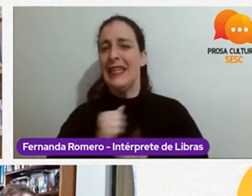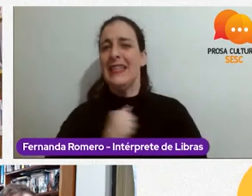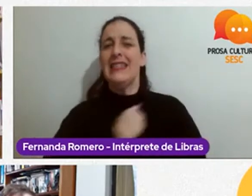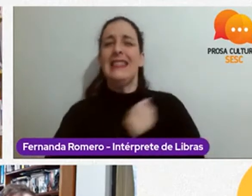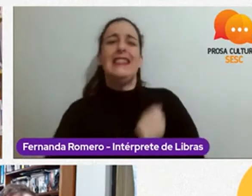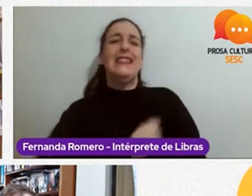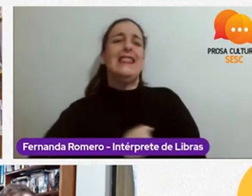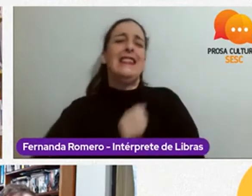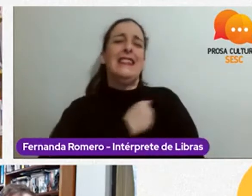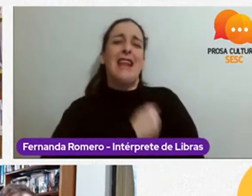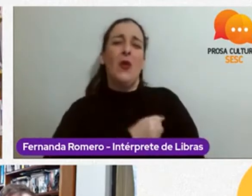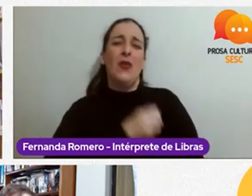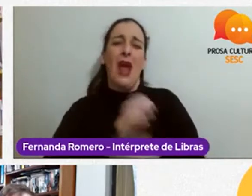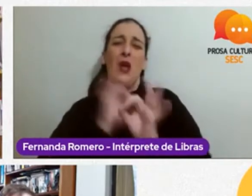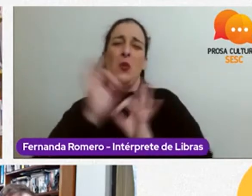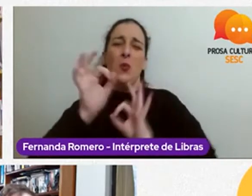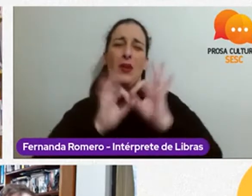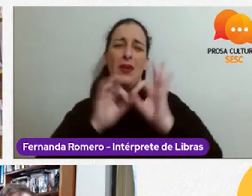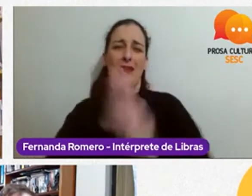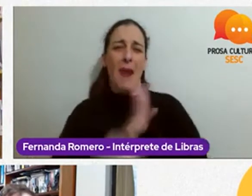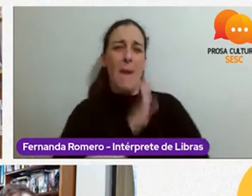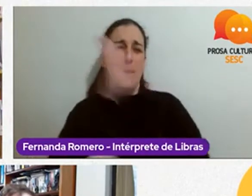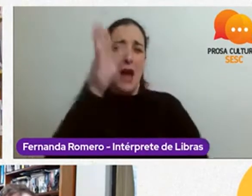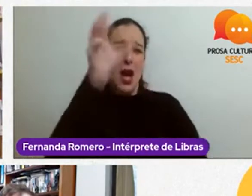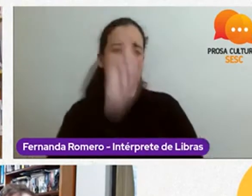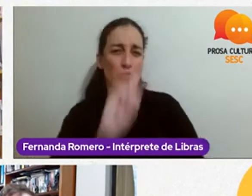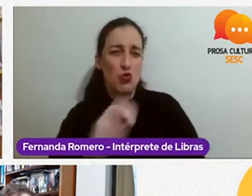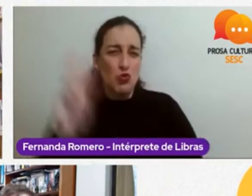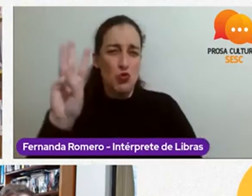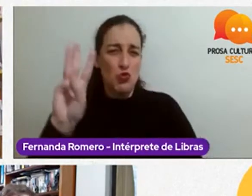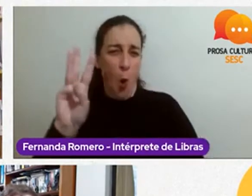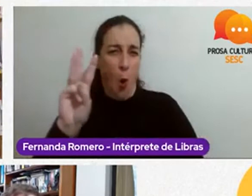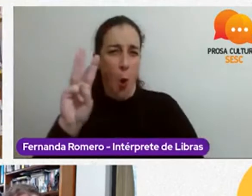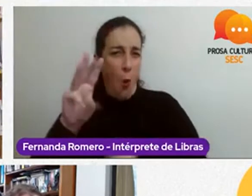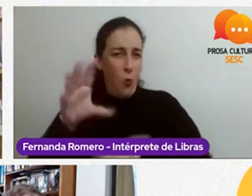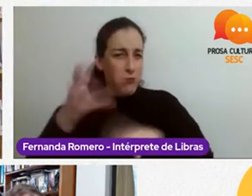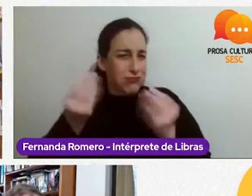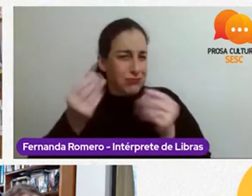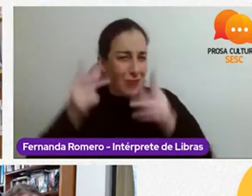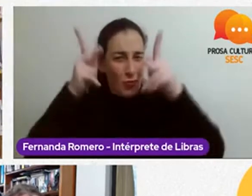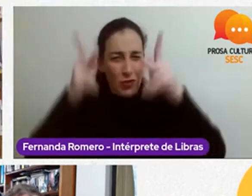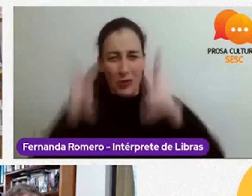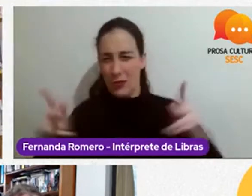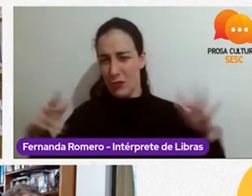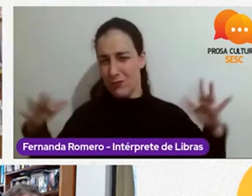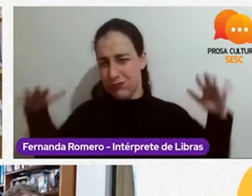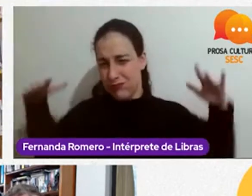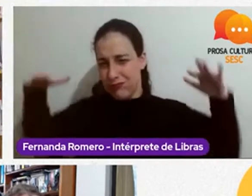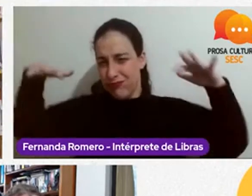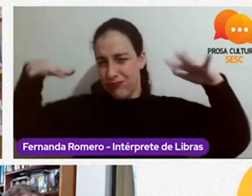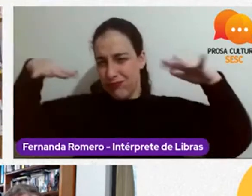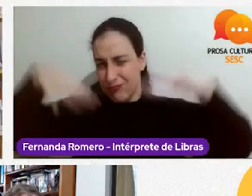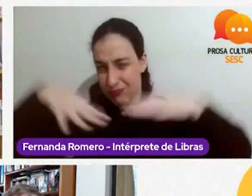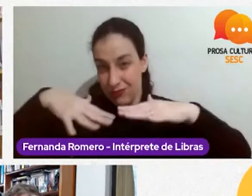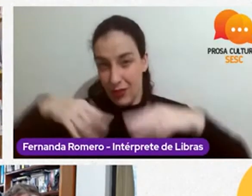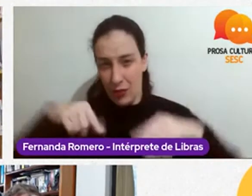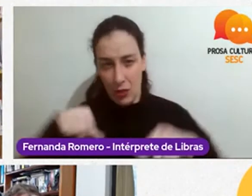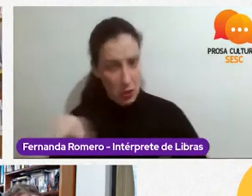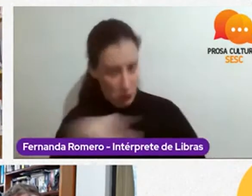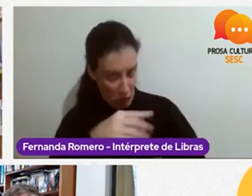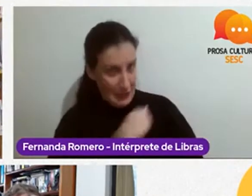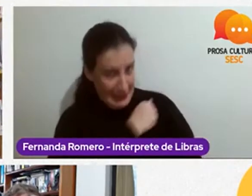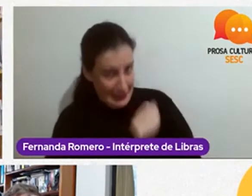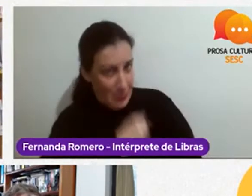para ir para um show, que saudade de poder estar num evento com um monte de gente. E vocês, muita saudade, tu está com